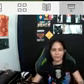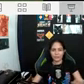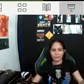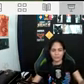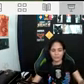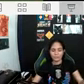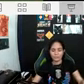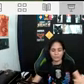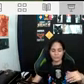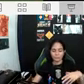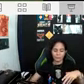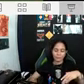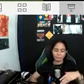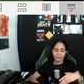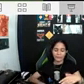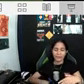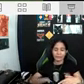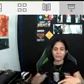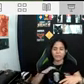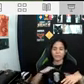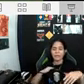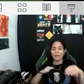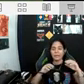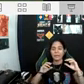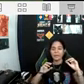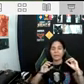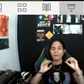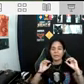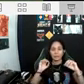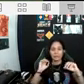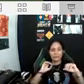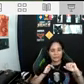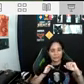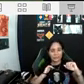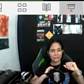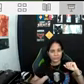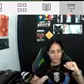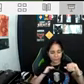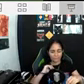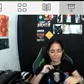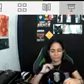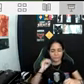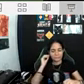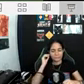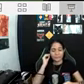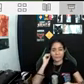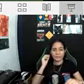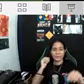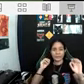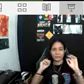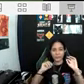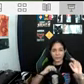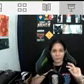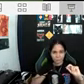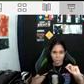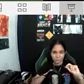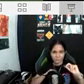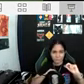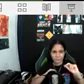de eu explicar o que seria o estudo controle, né, a gente faria um estudo da seguinte forma. Eu